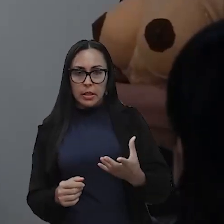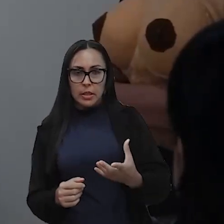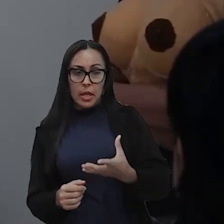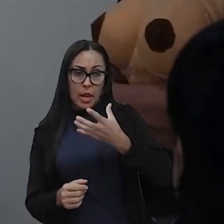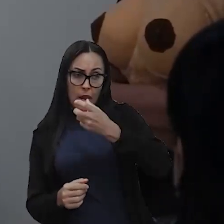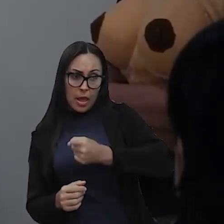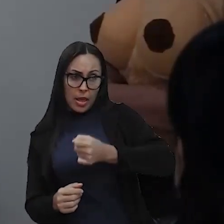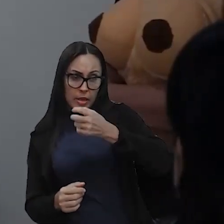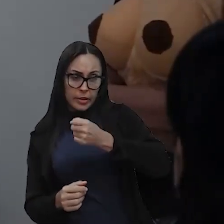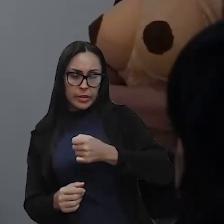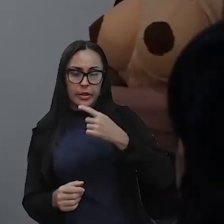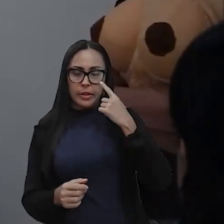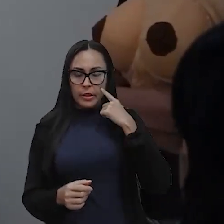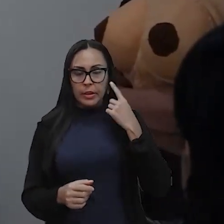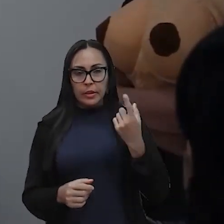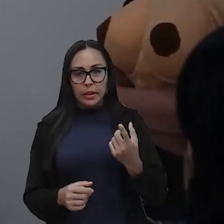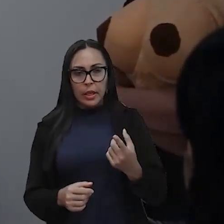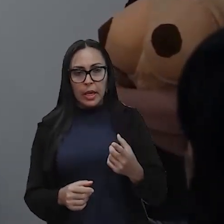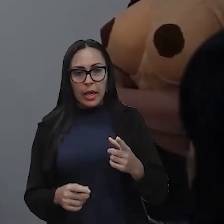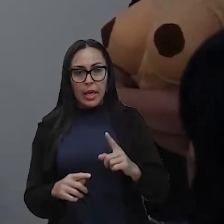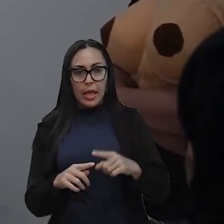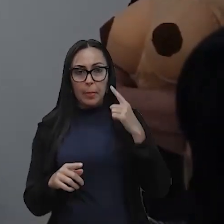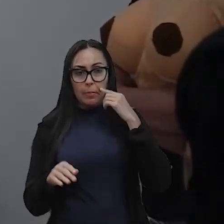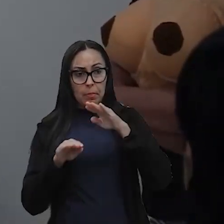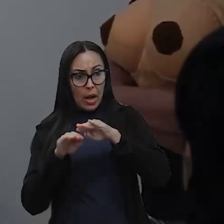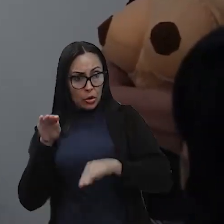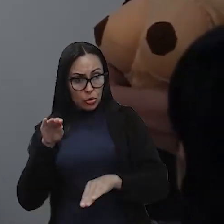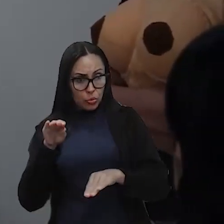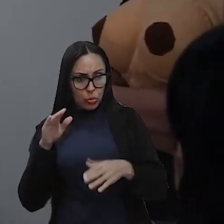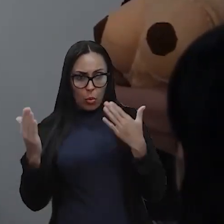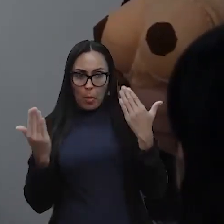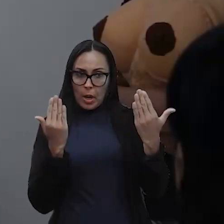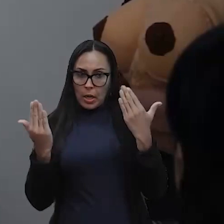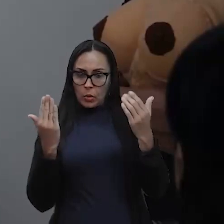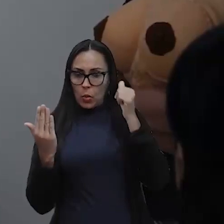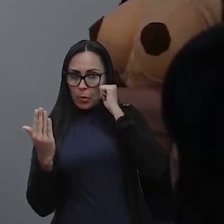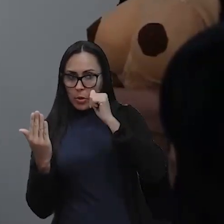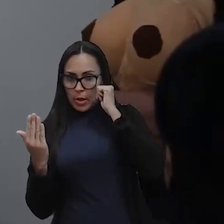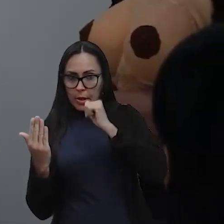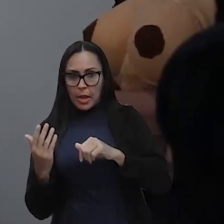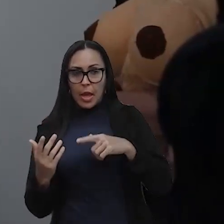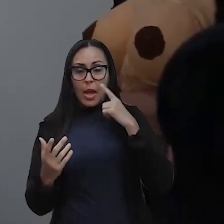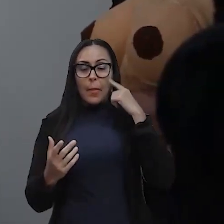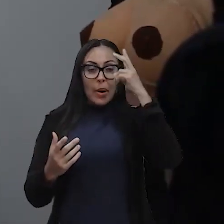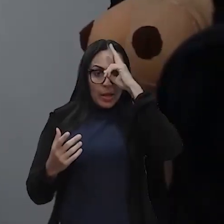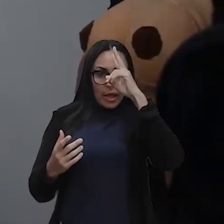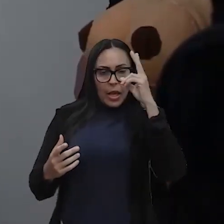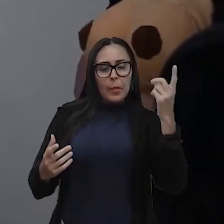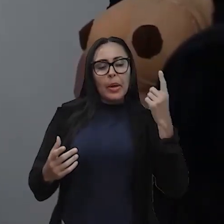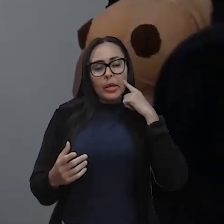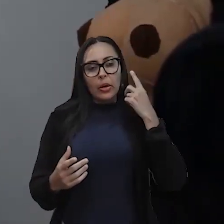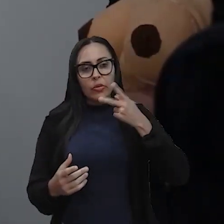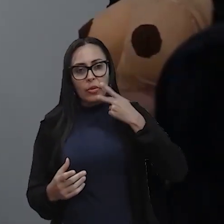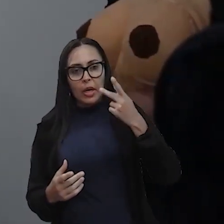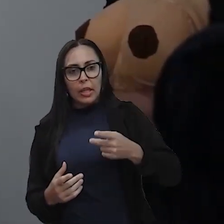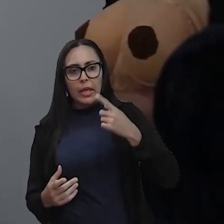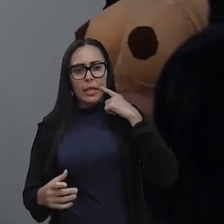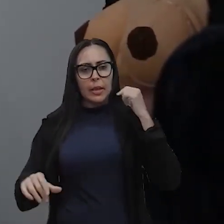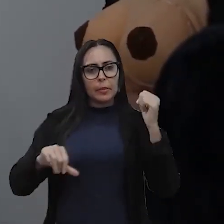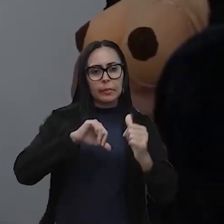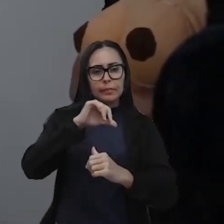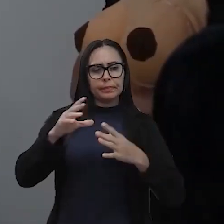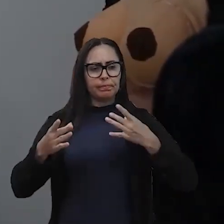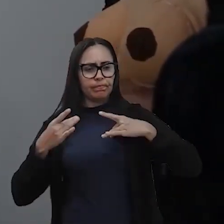secreção, ele é muito mais baixo do que o da mulher. Mas aí, lembra que eu falei das alterações hormonais? Se a mulher estiver vivendo